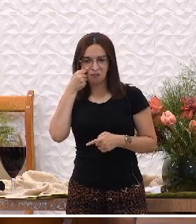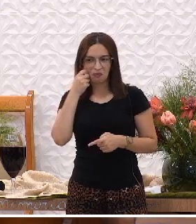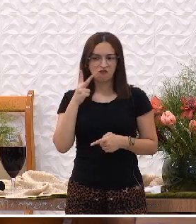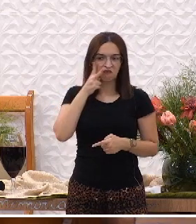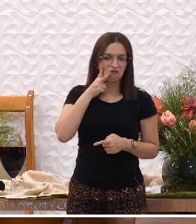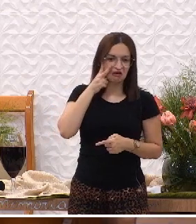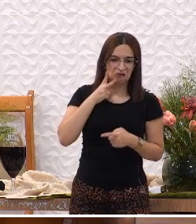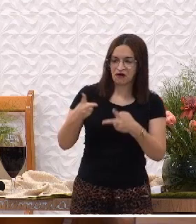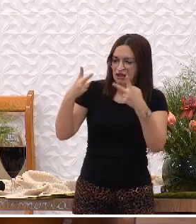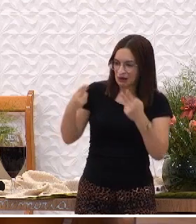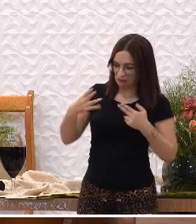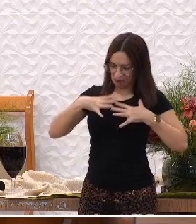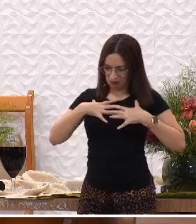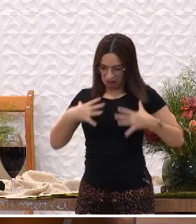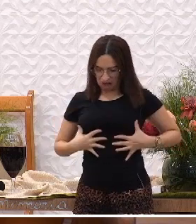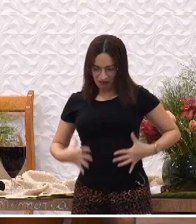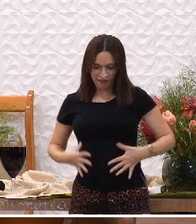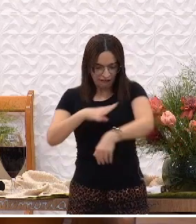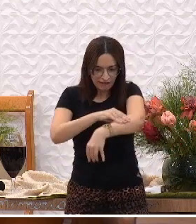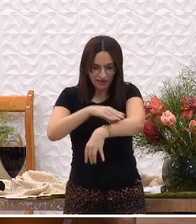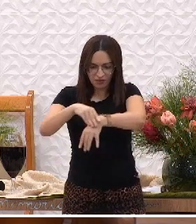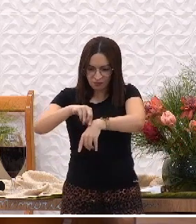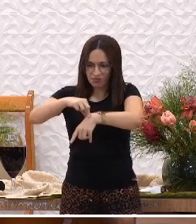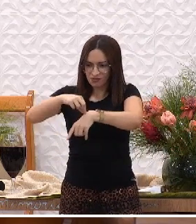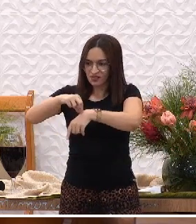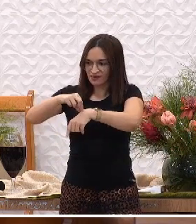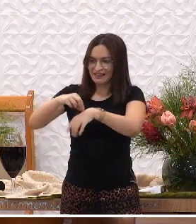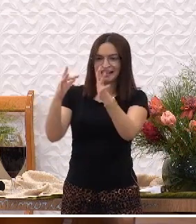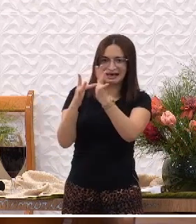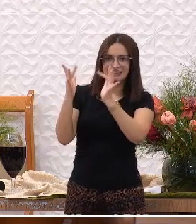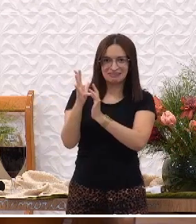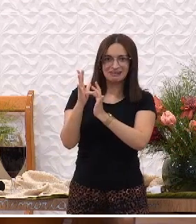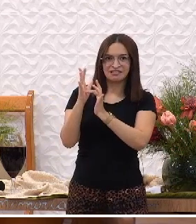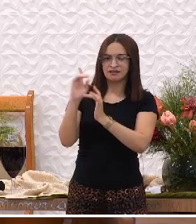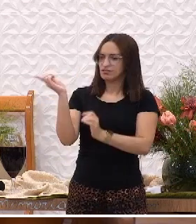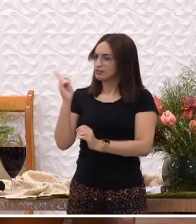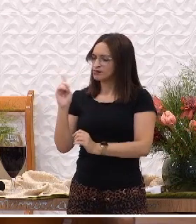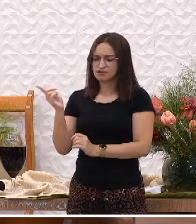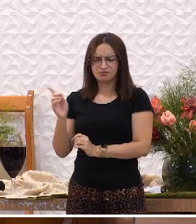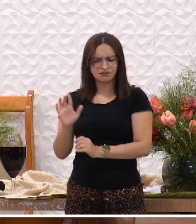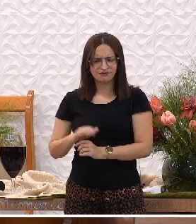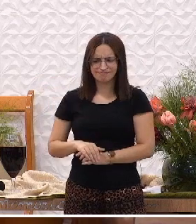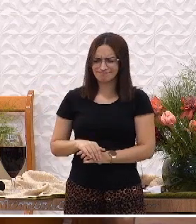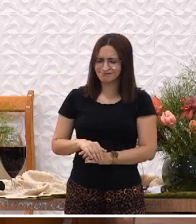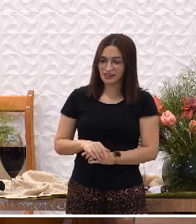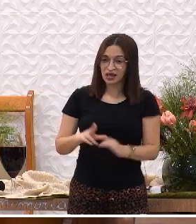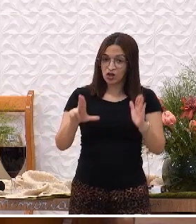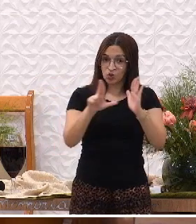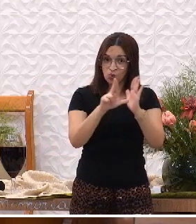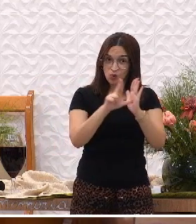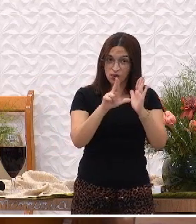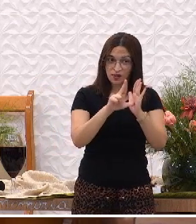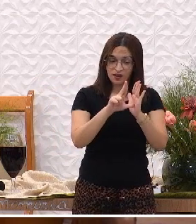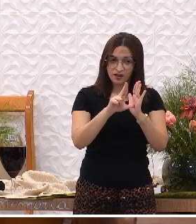Eles acreditam que o pão ele se transforma e tal. E os luteranos acreditam que o pão não se transforma, mas que o corpo